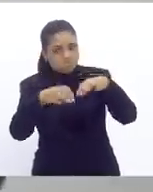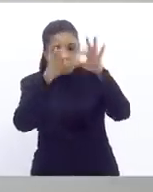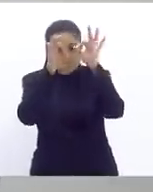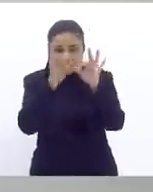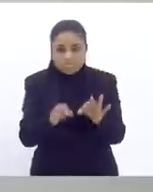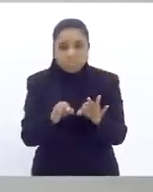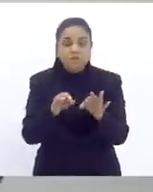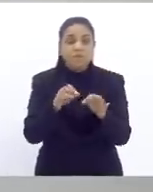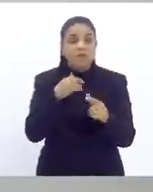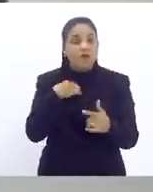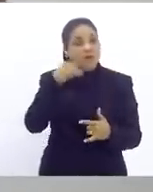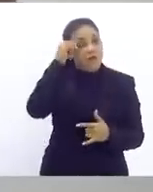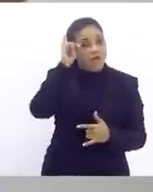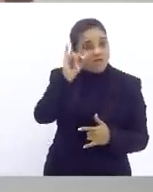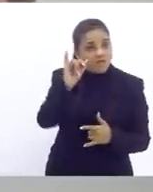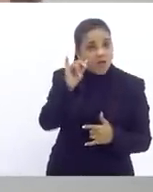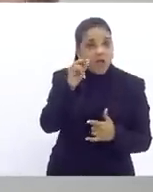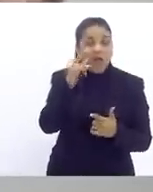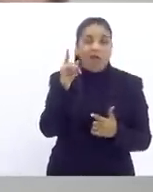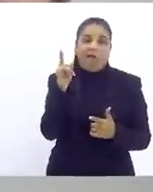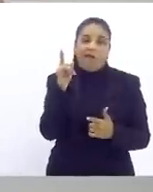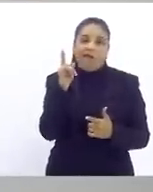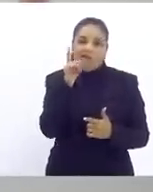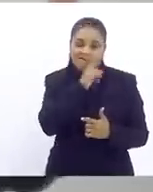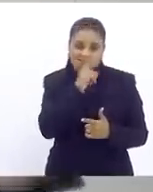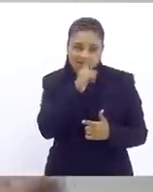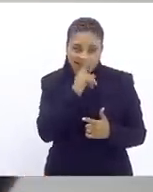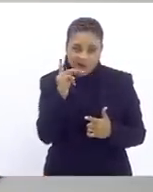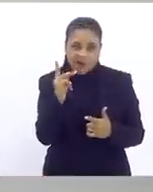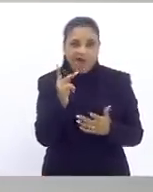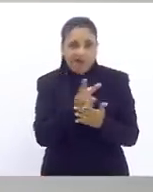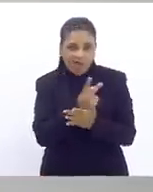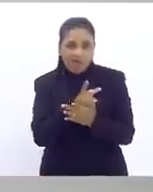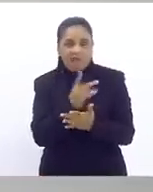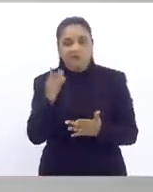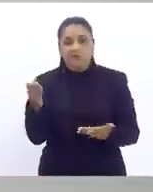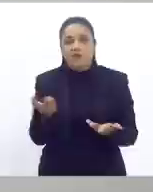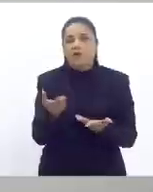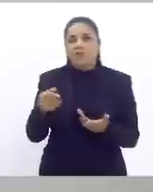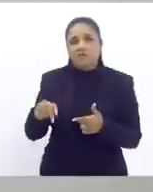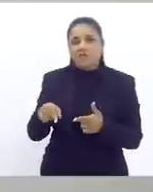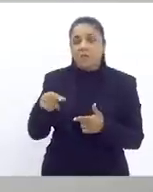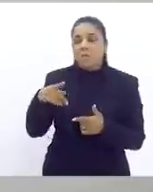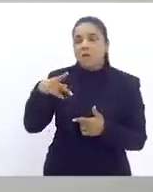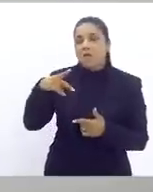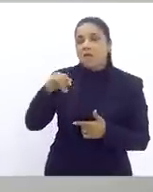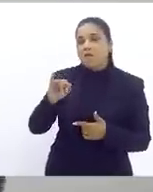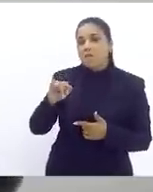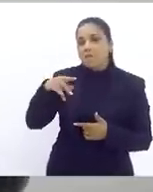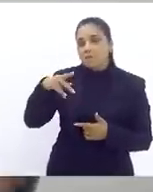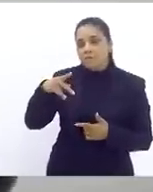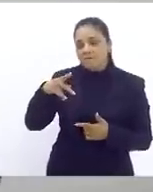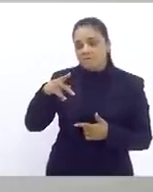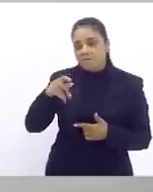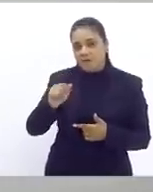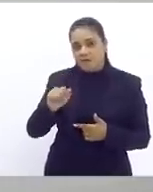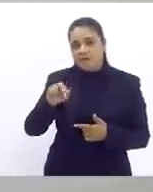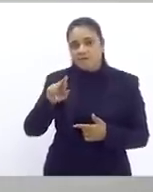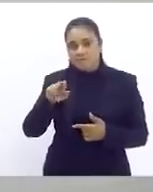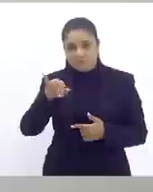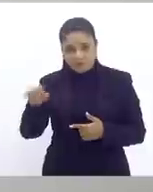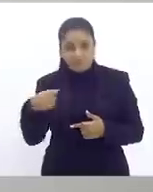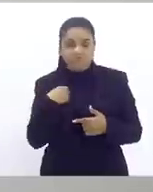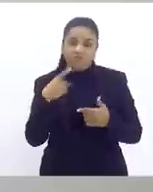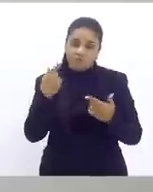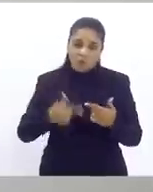possíveis erros como que foi falado aqui agora há pouco tempo pelos fases que vocês verificaram então reclamando da gente volta para gente ver